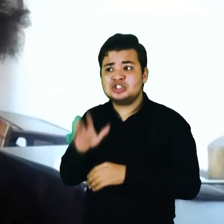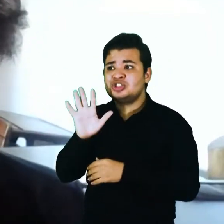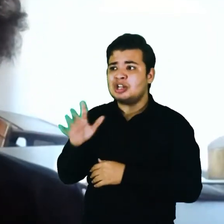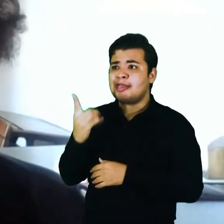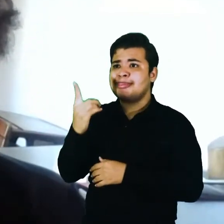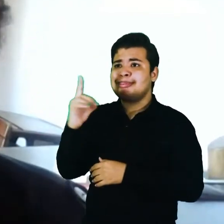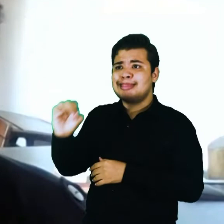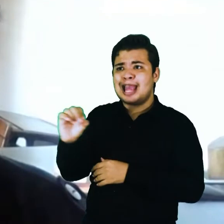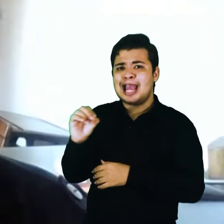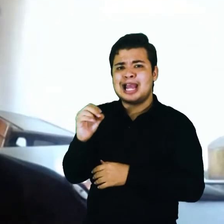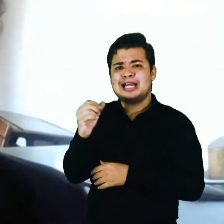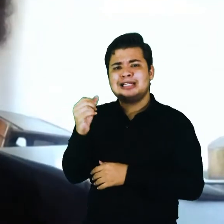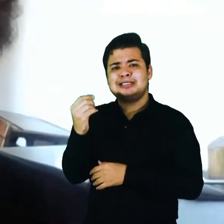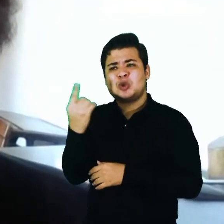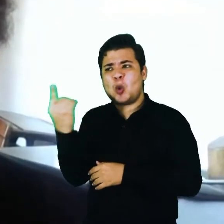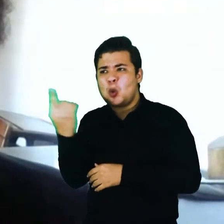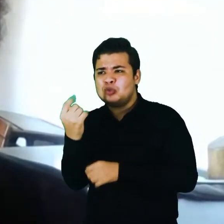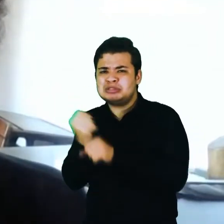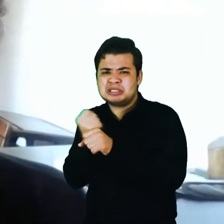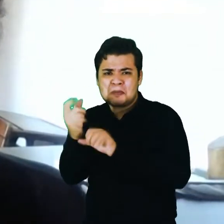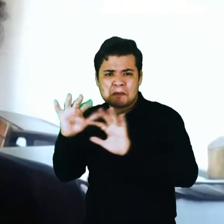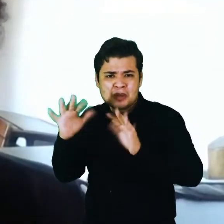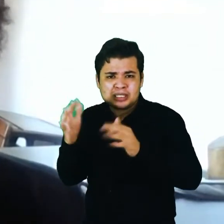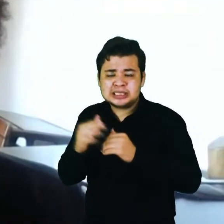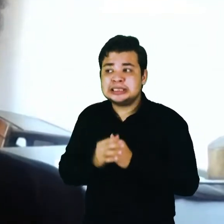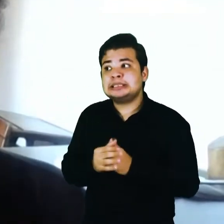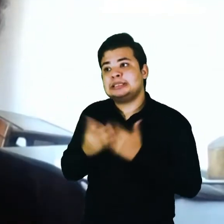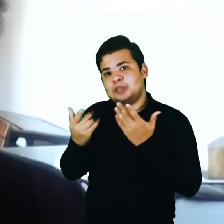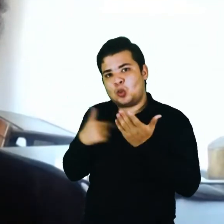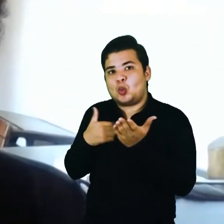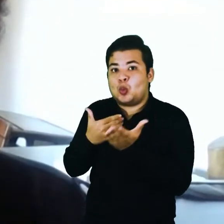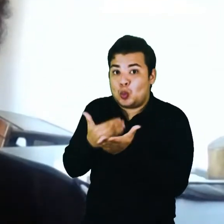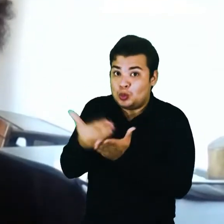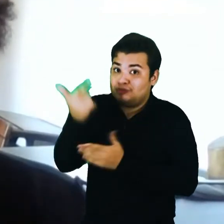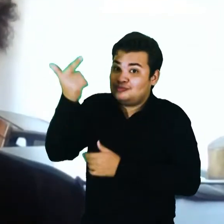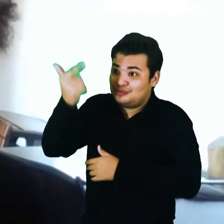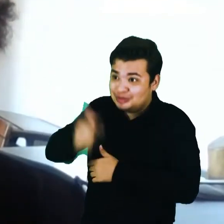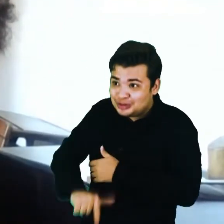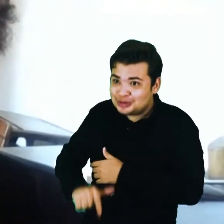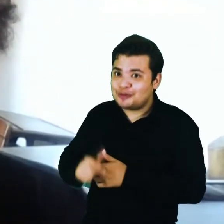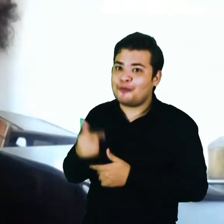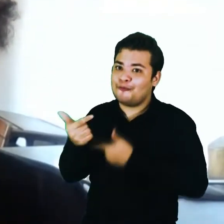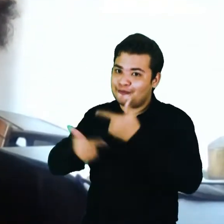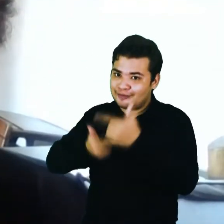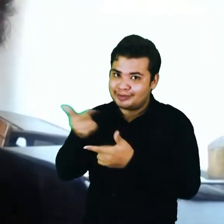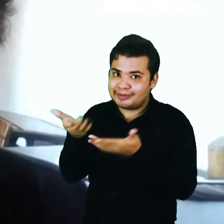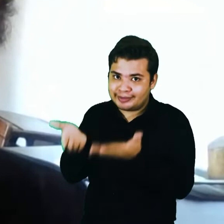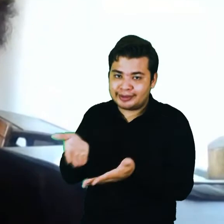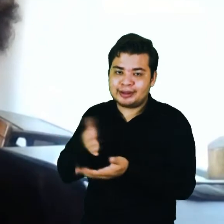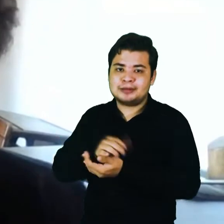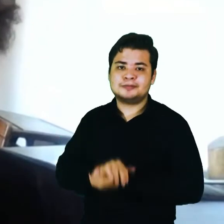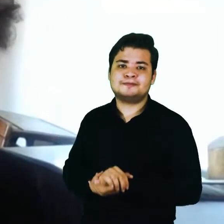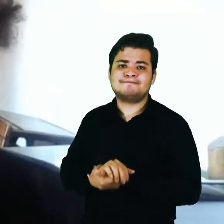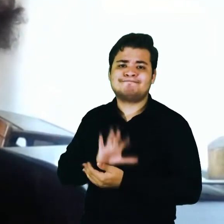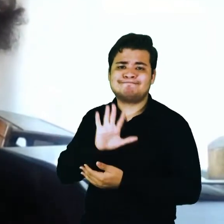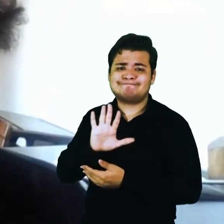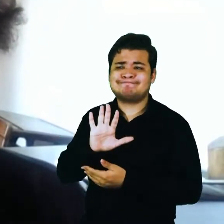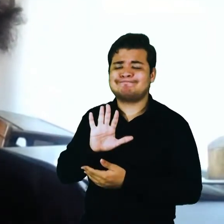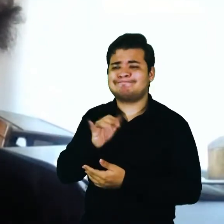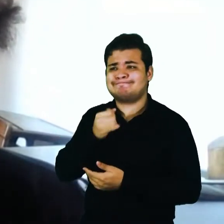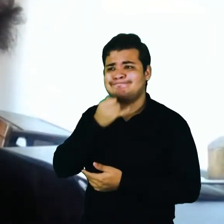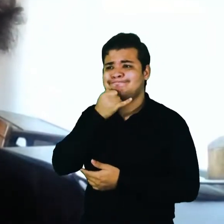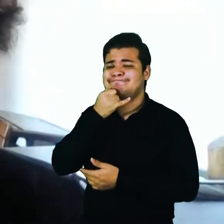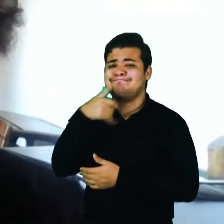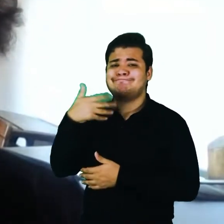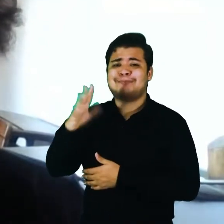10 anos, 11 anos, né? Aí eu reiniciei, né, os trabalhos. Mas, infelizmente, o